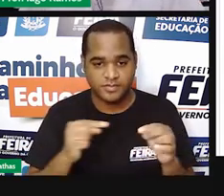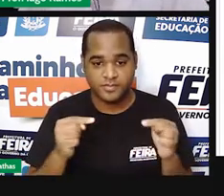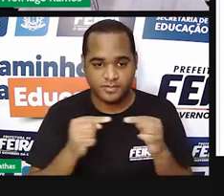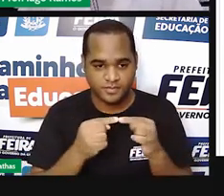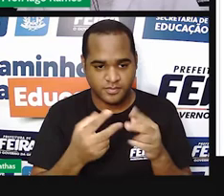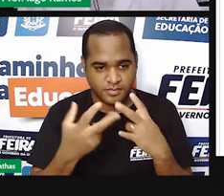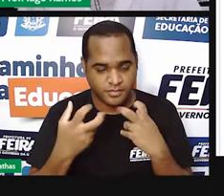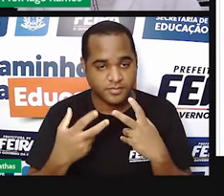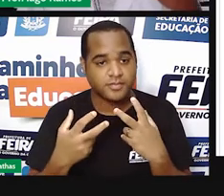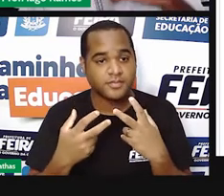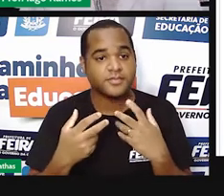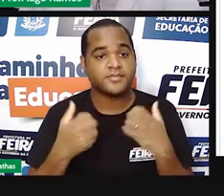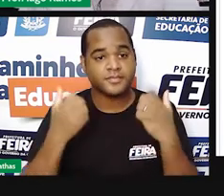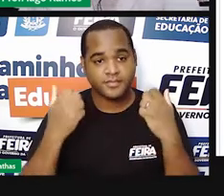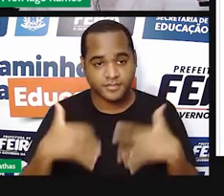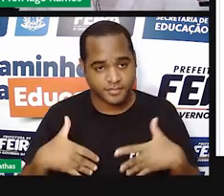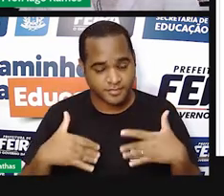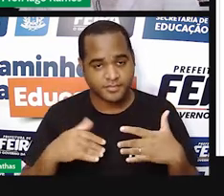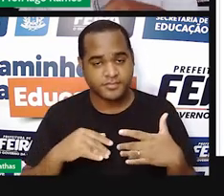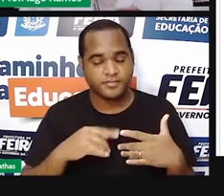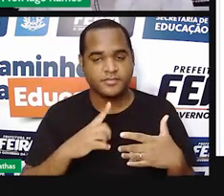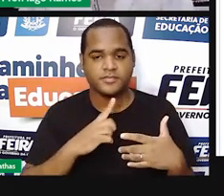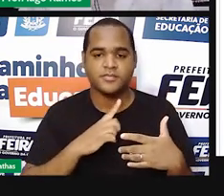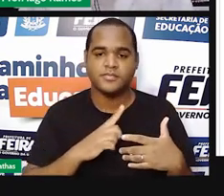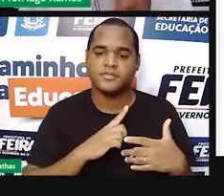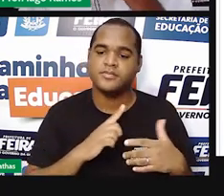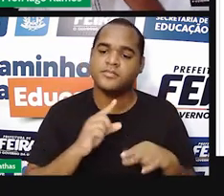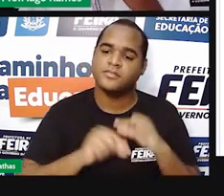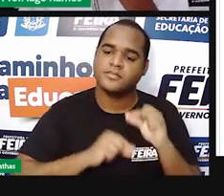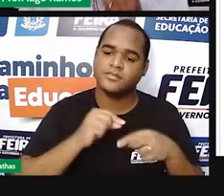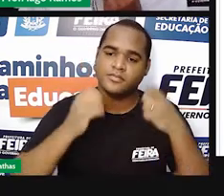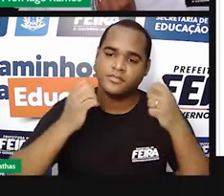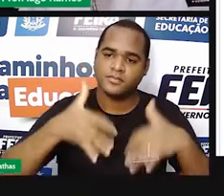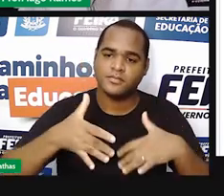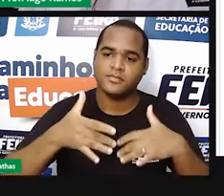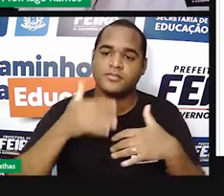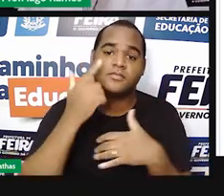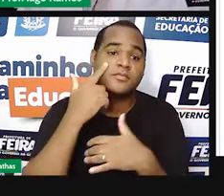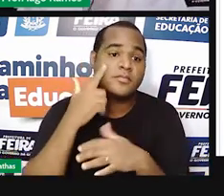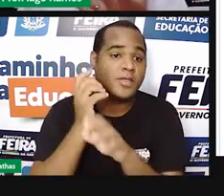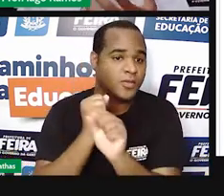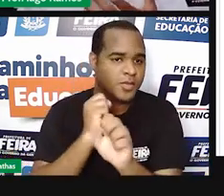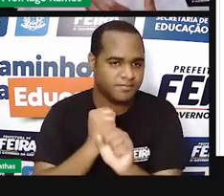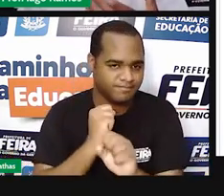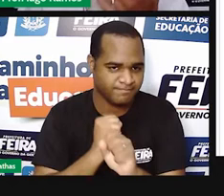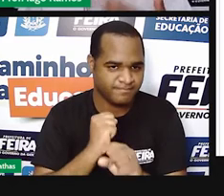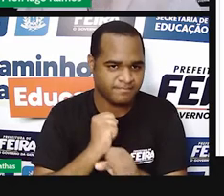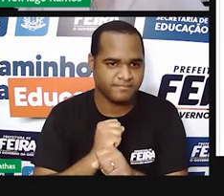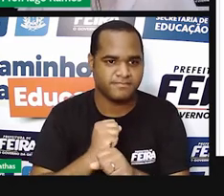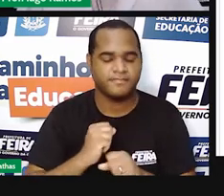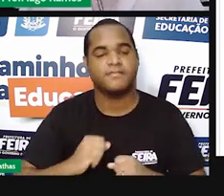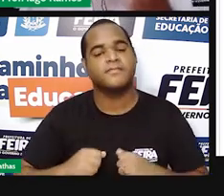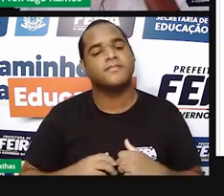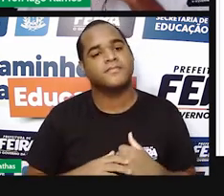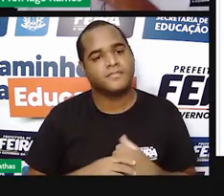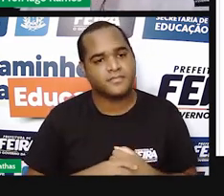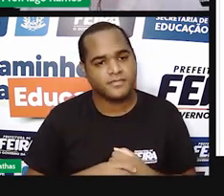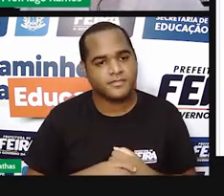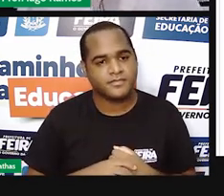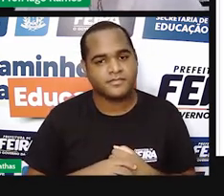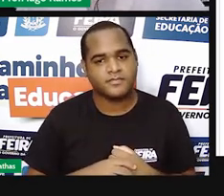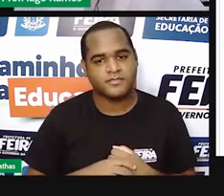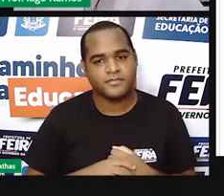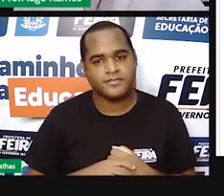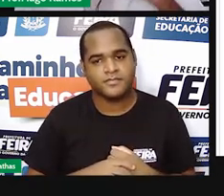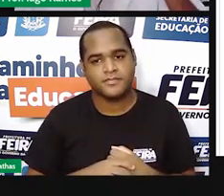vai perceber que nada mais nada menos é não tem um problema de Contagem contar é isso mesmo então vem